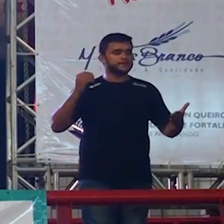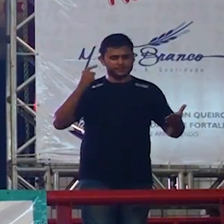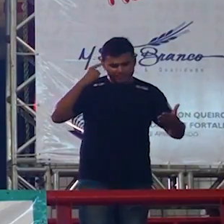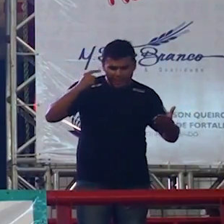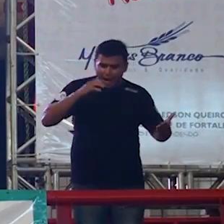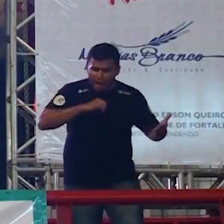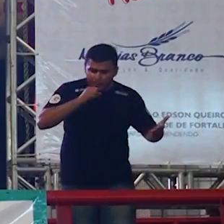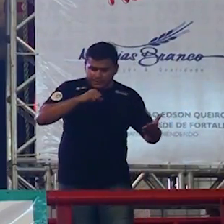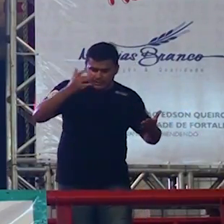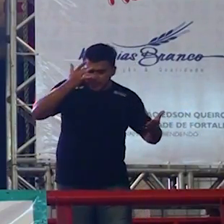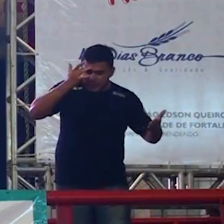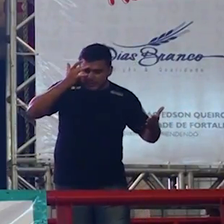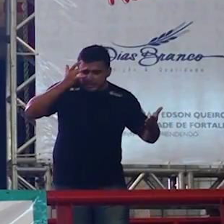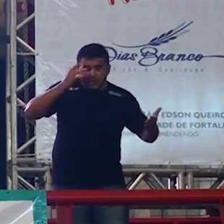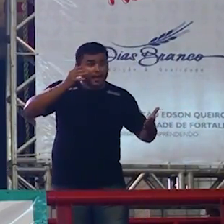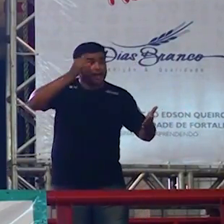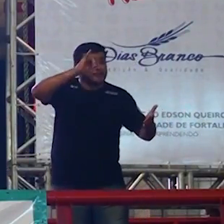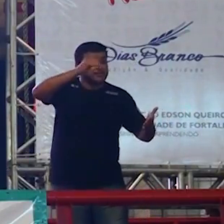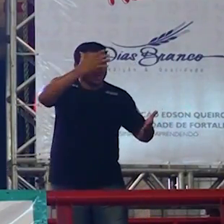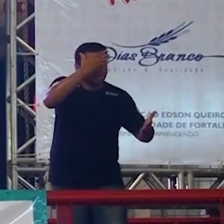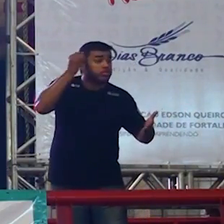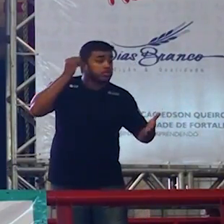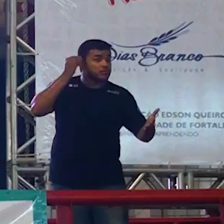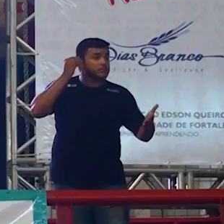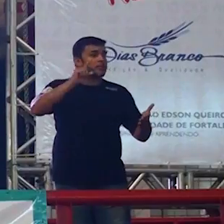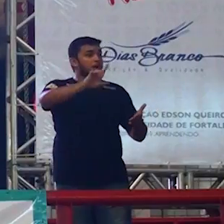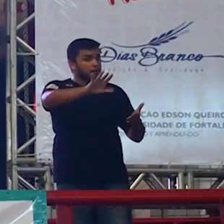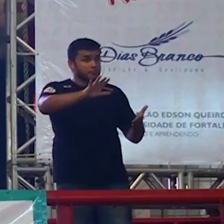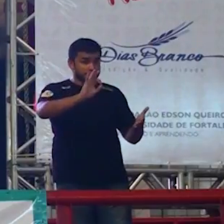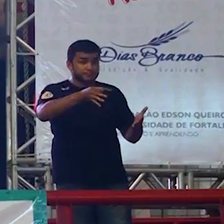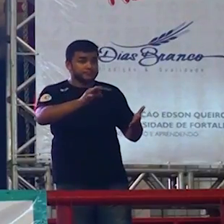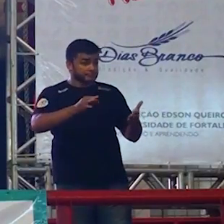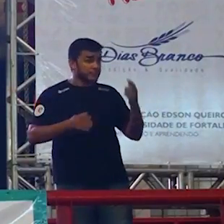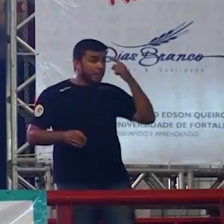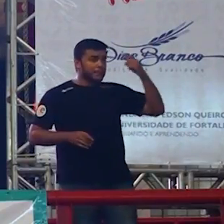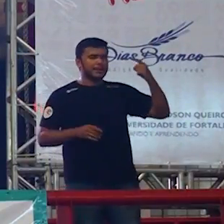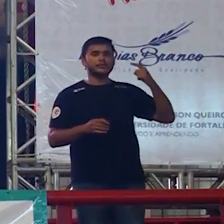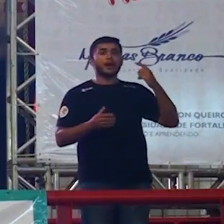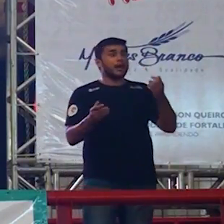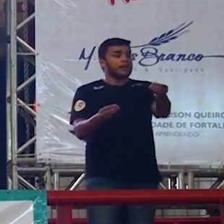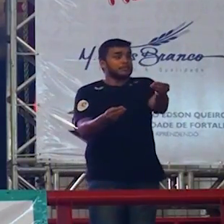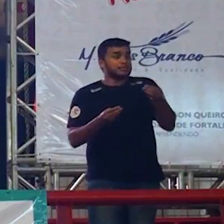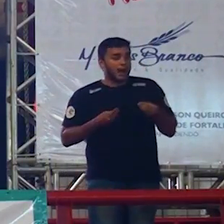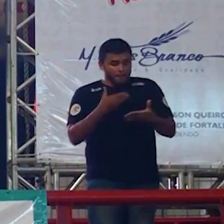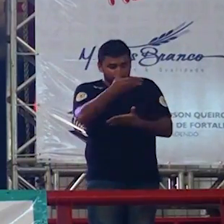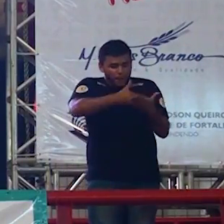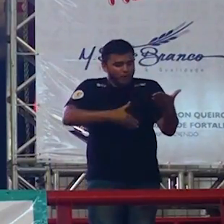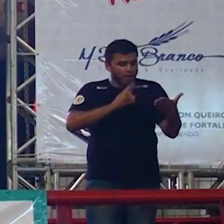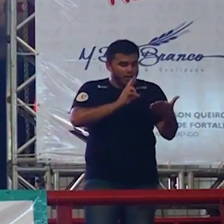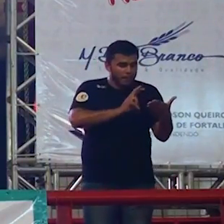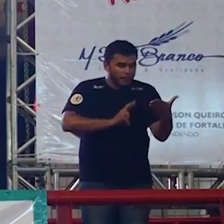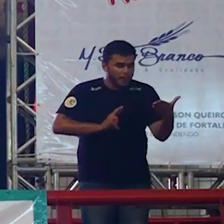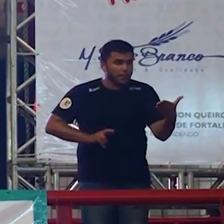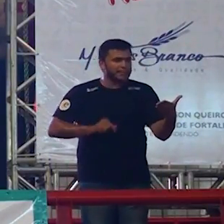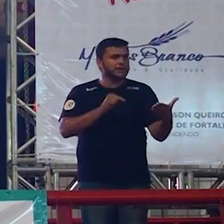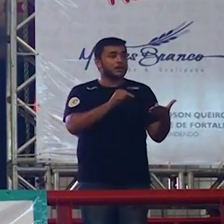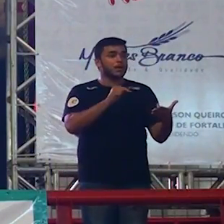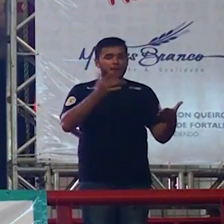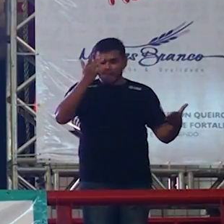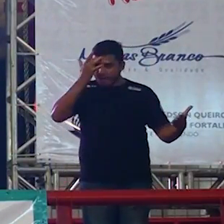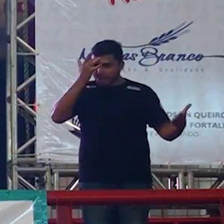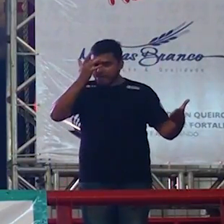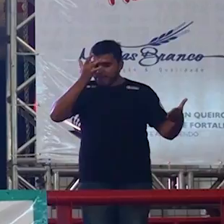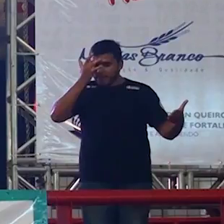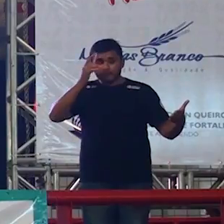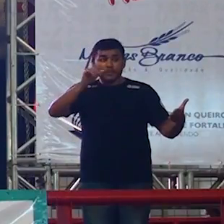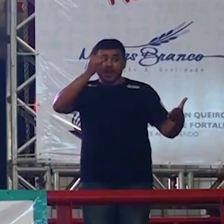entrega logo. Você já passou por isso? Professor, entrega logo a prova. Por que você quer receber a